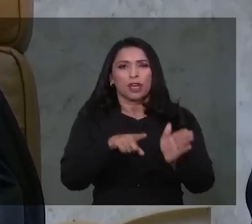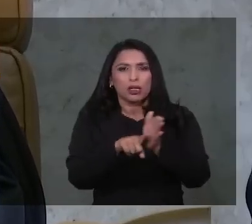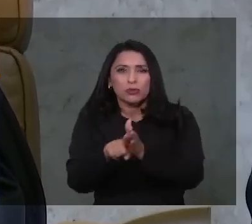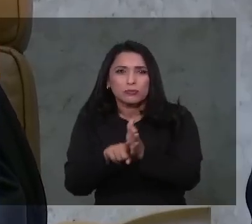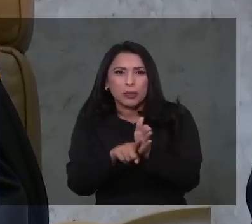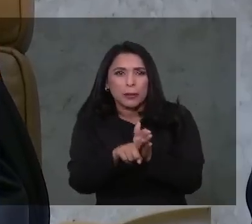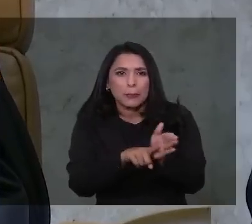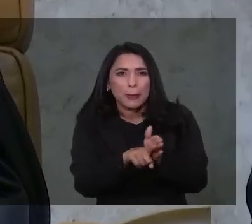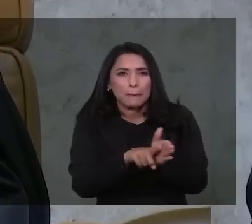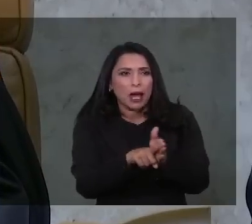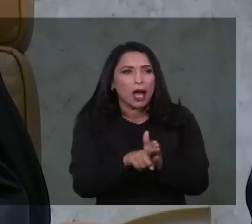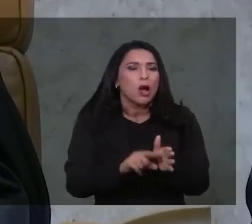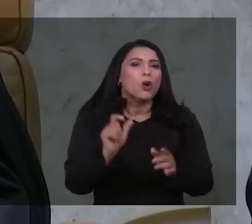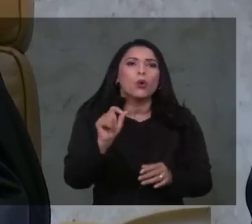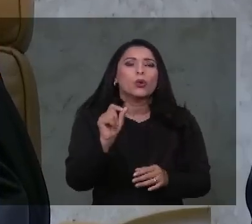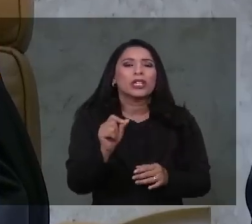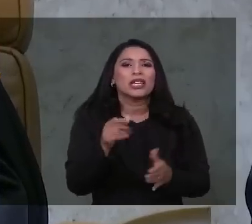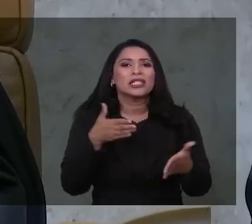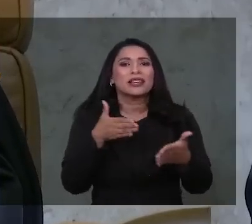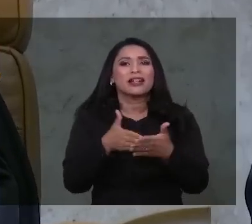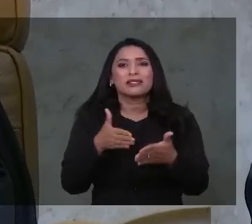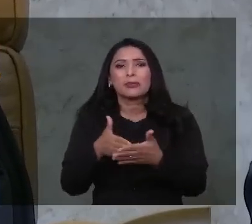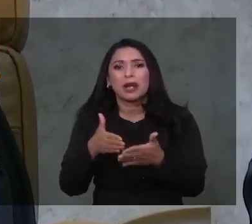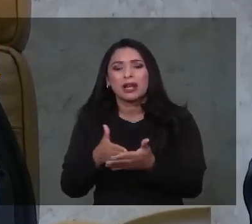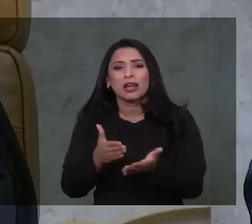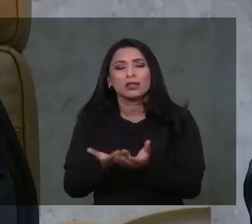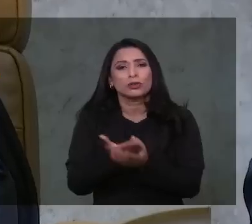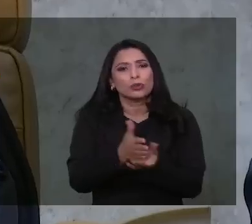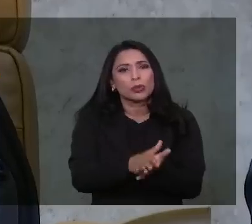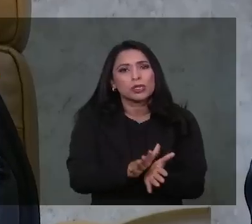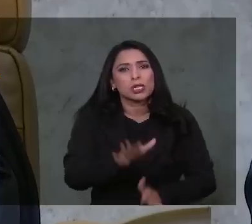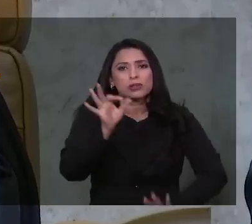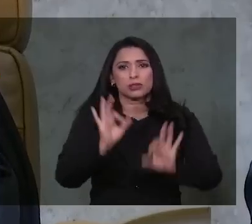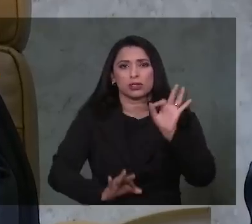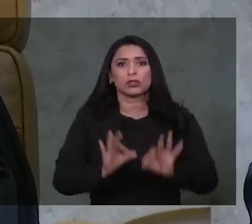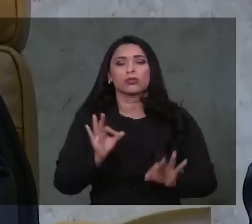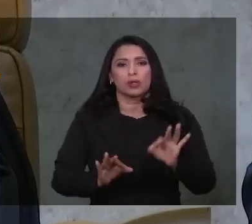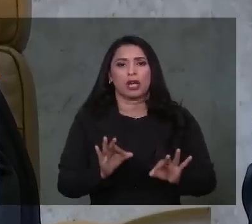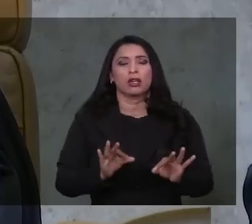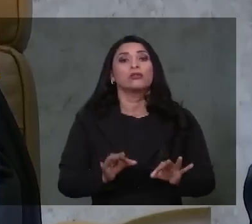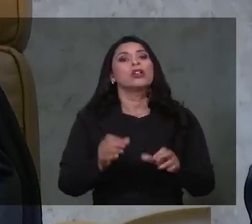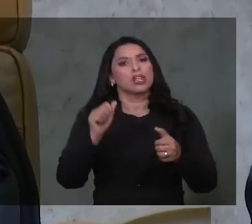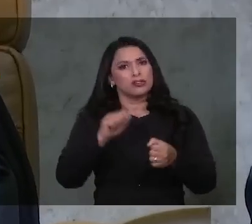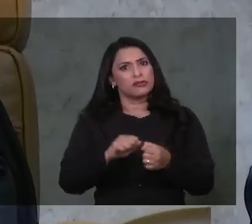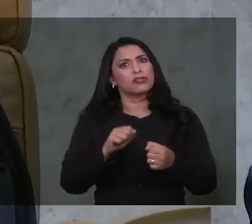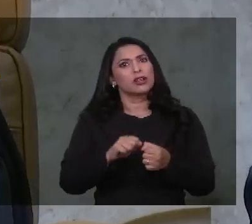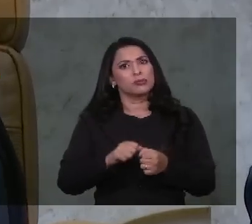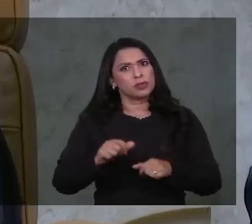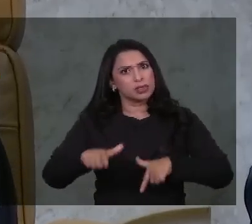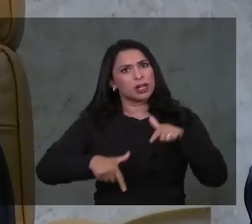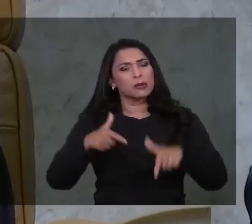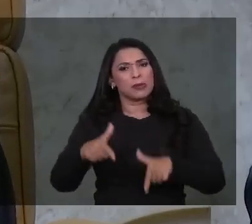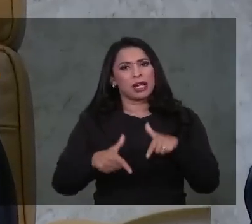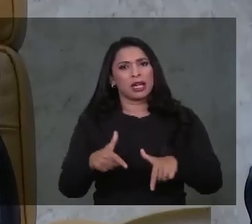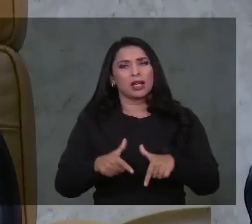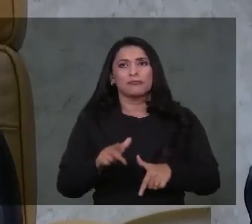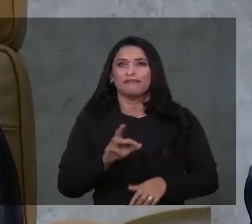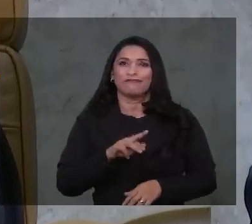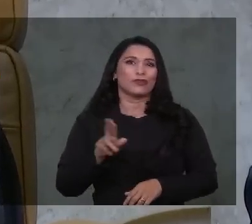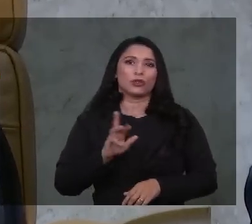e os pontos de congestionamento do judiciário e vamos enfrentá-los. Aqui não há lugar para